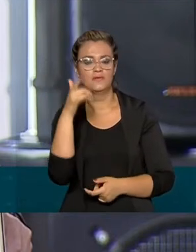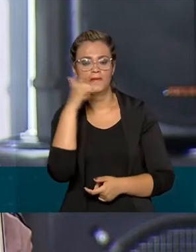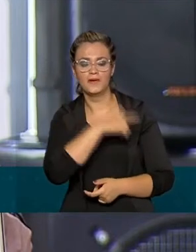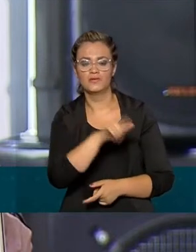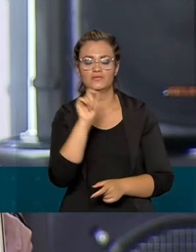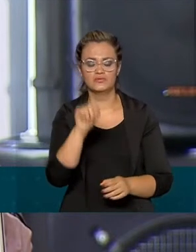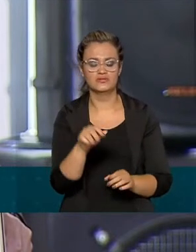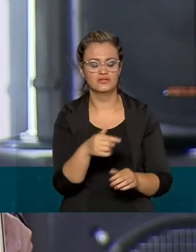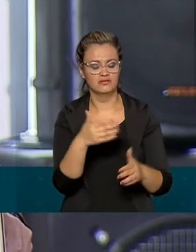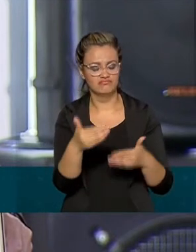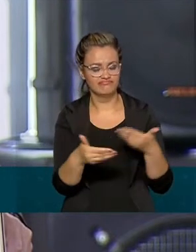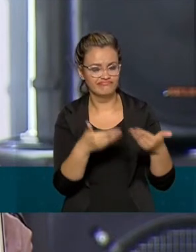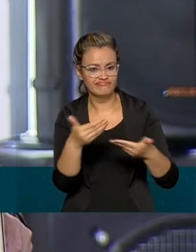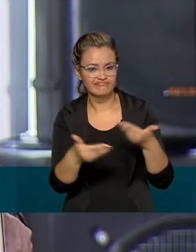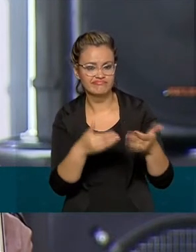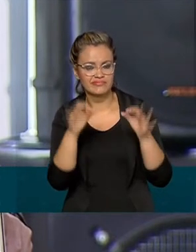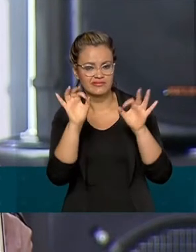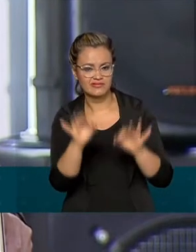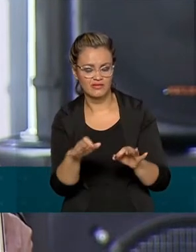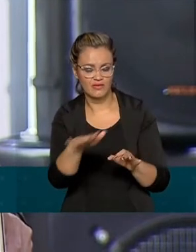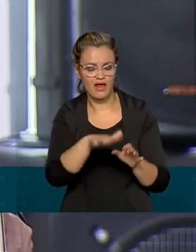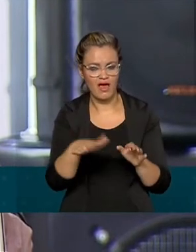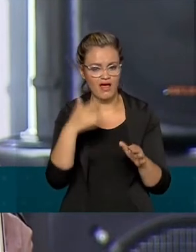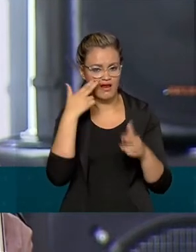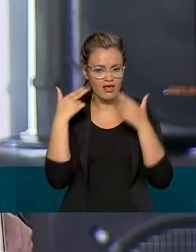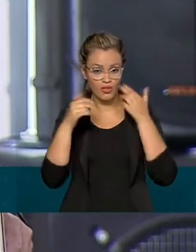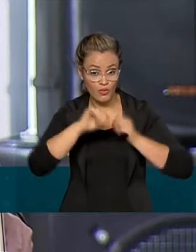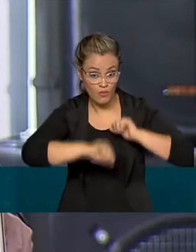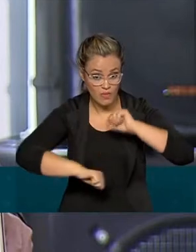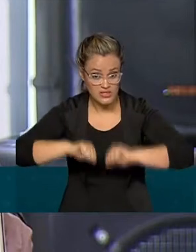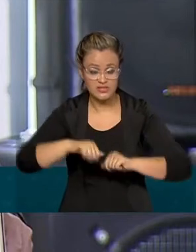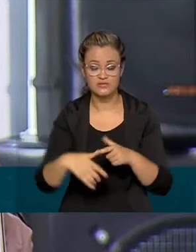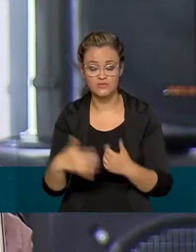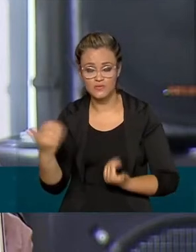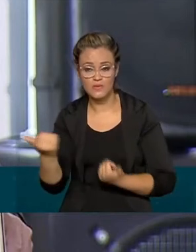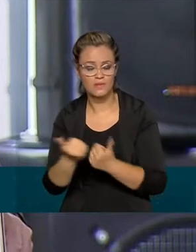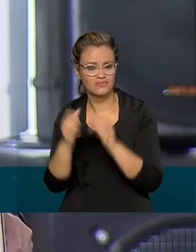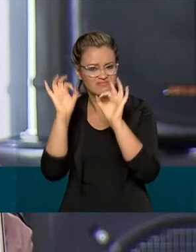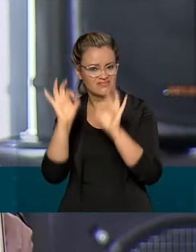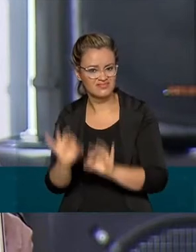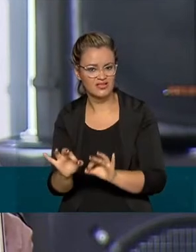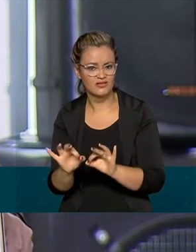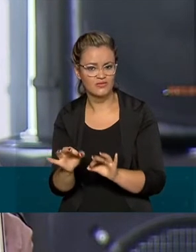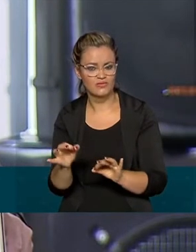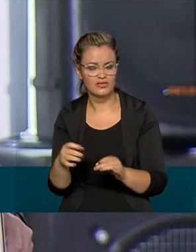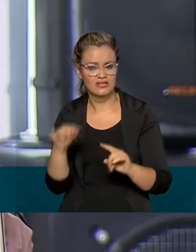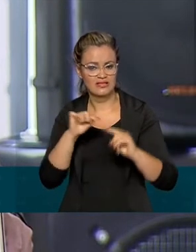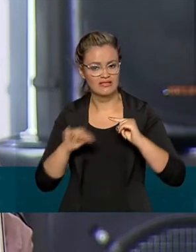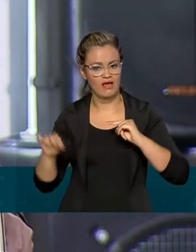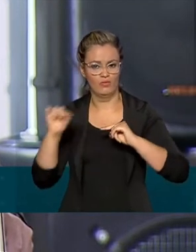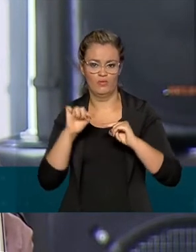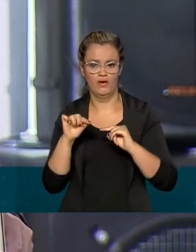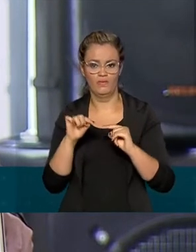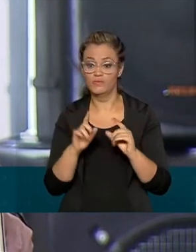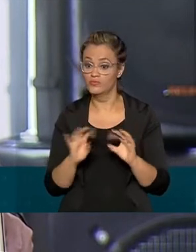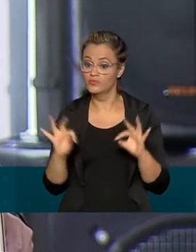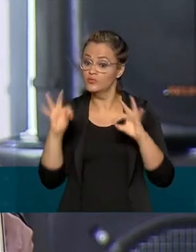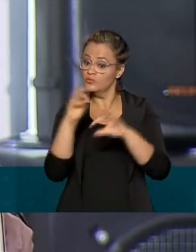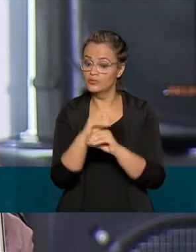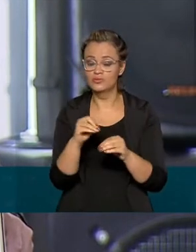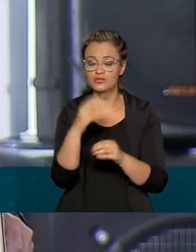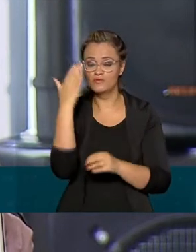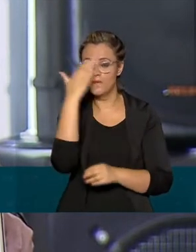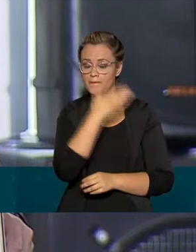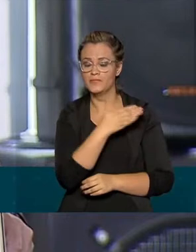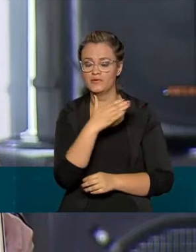o correto gerenciamento no âmbito do Exército e o assessoramento oportuno e atualizado. Tudo isso possibilitou